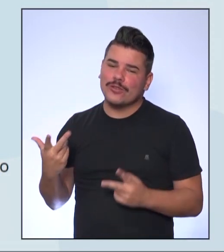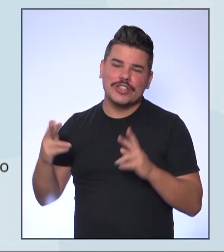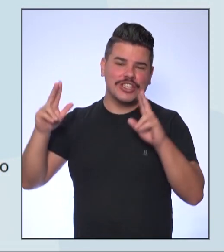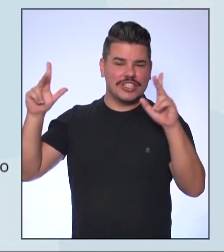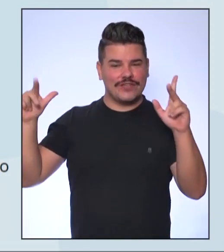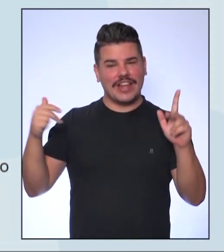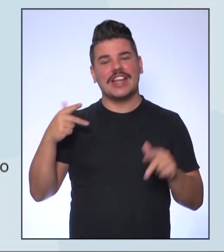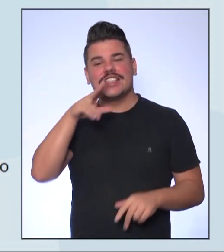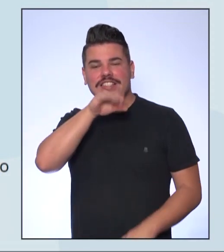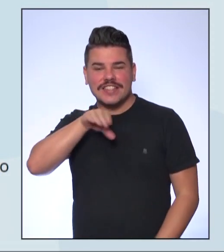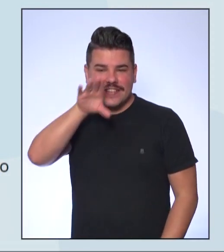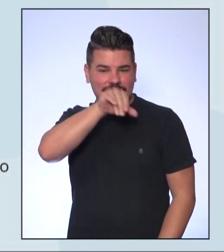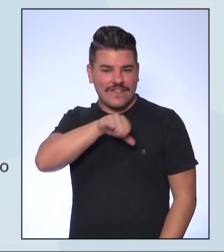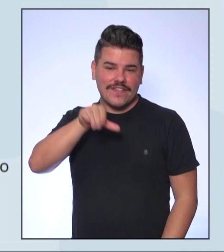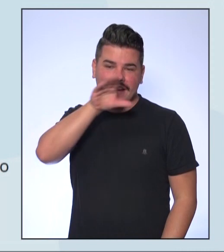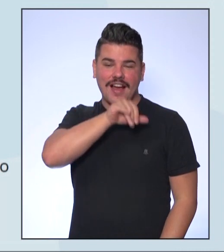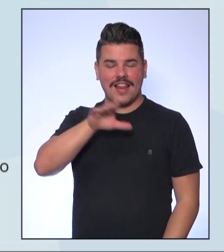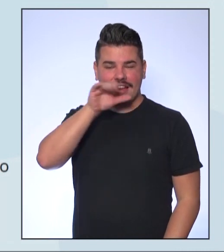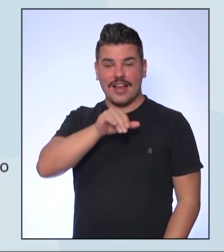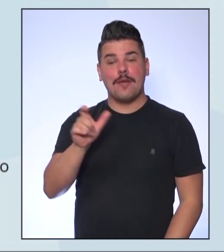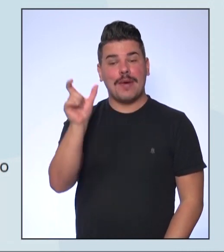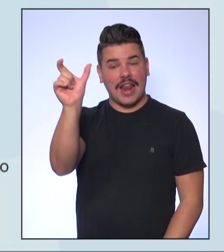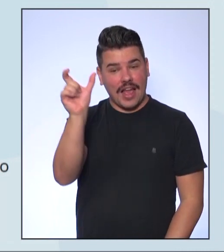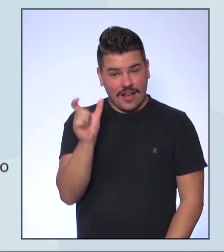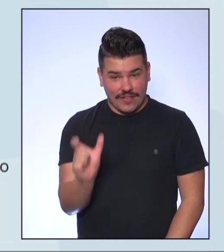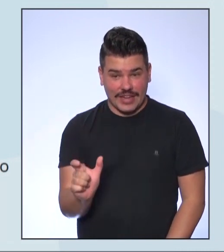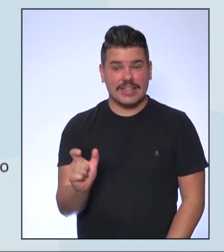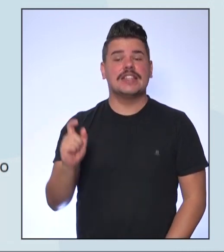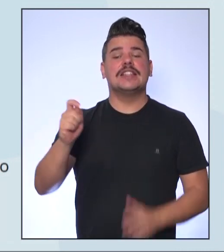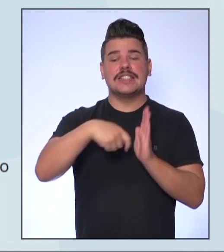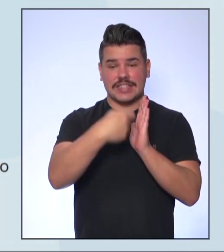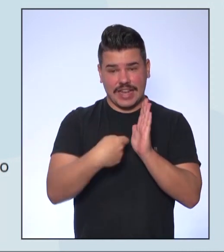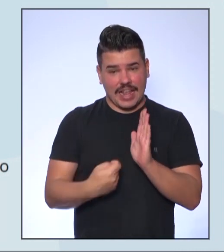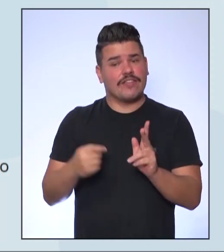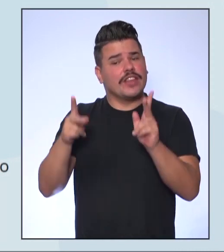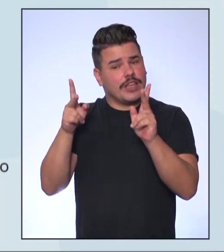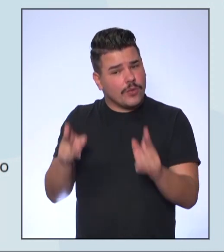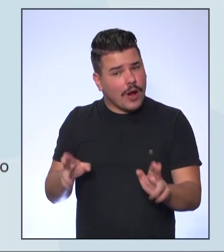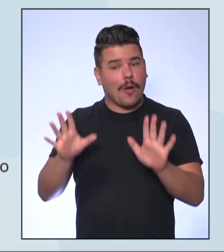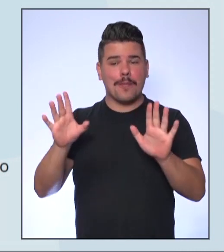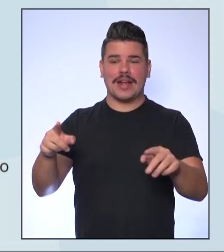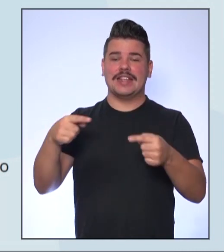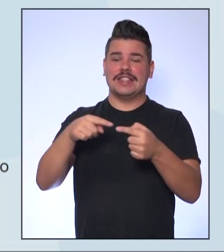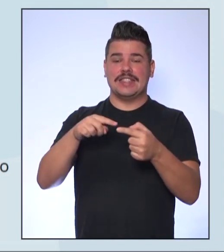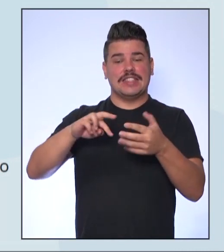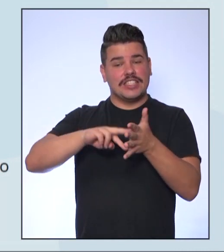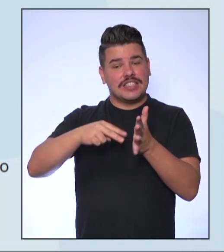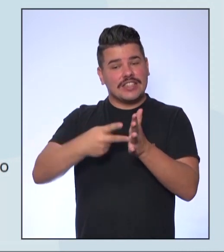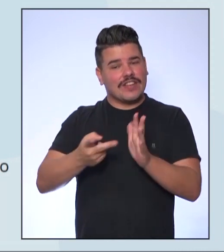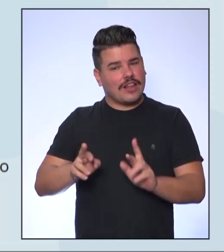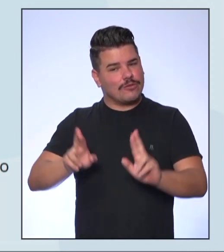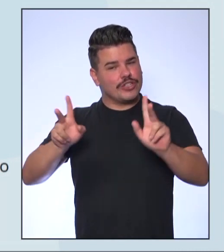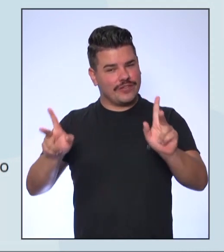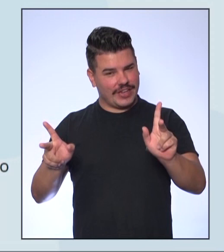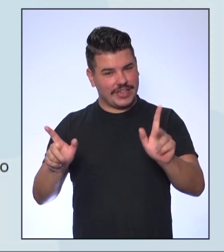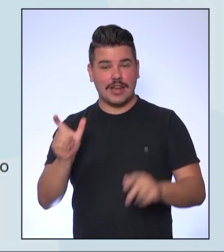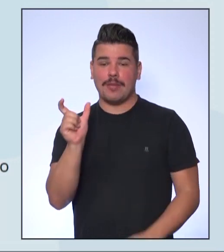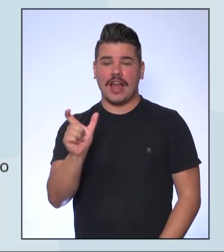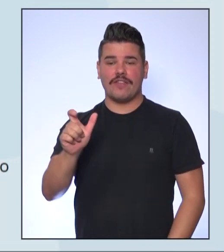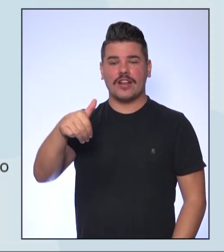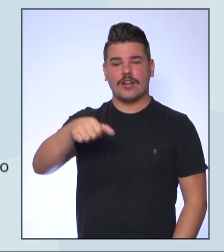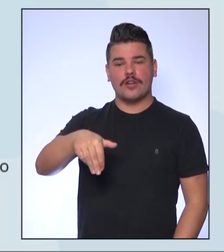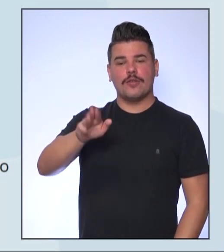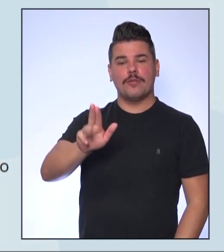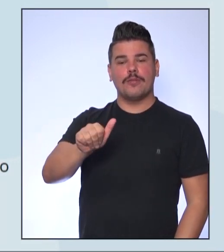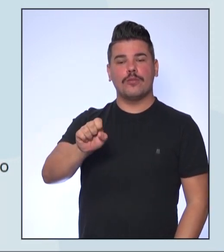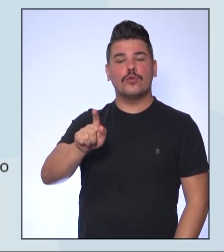são escritas da mesma forma, mas com significados importantes. E a palavra musga, já conseguimos